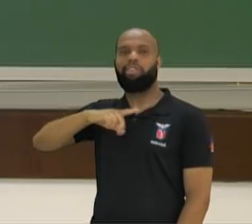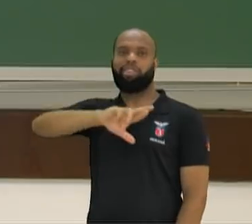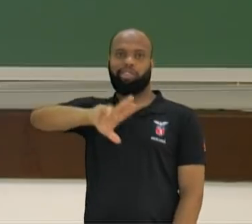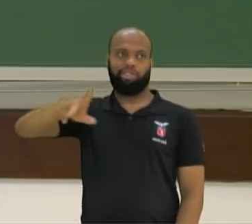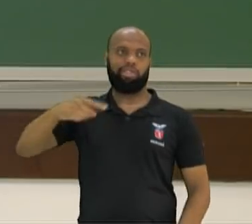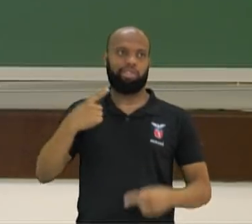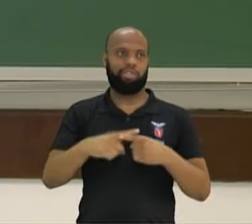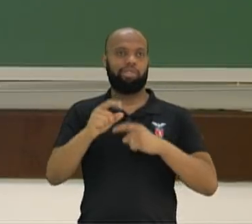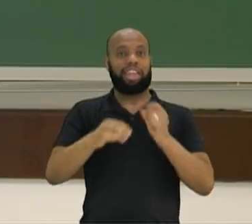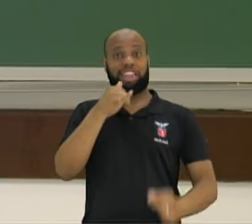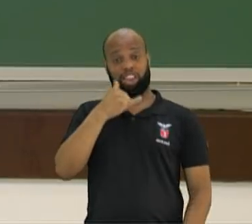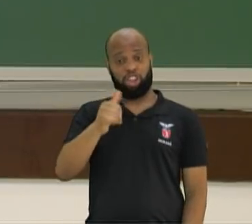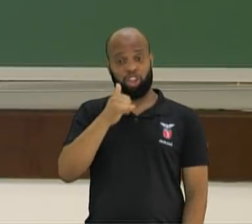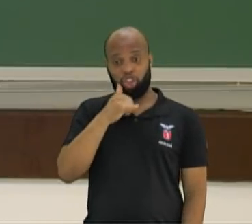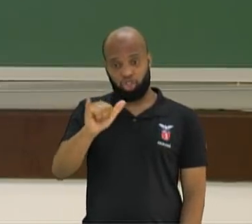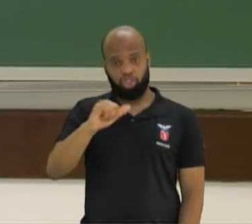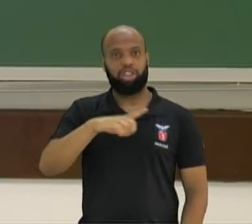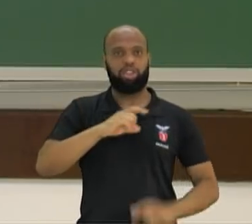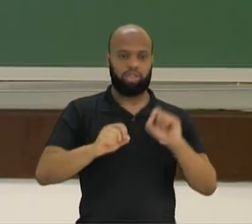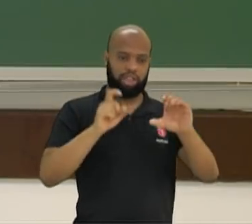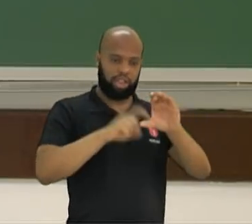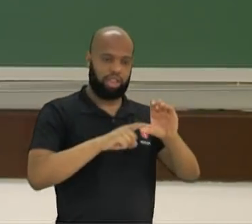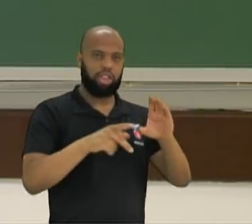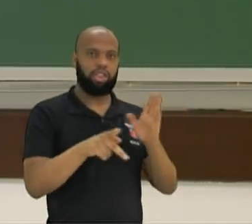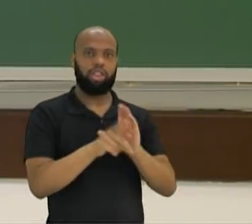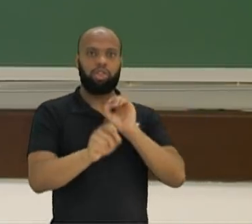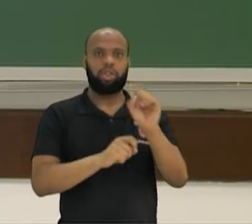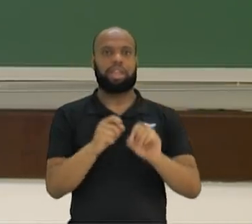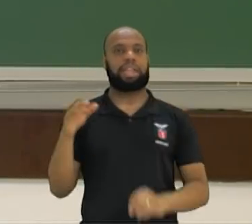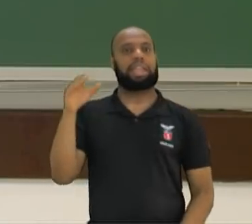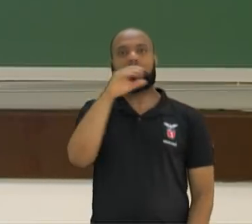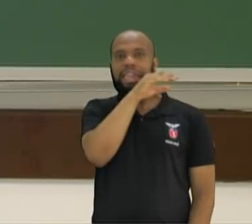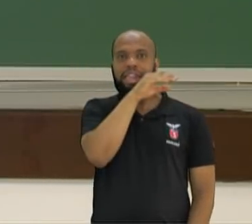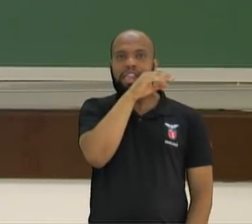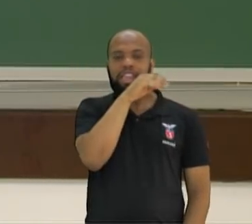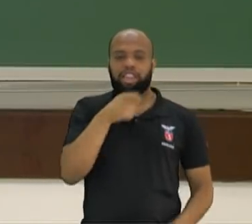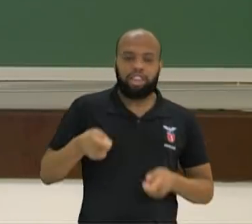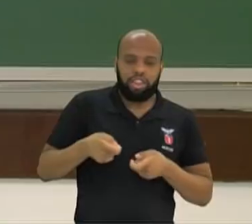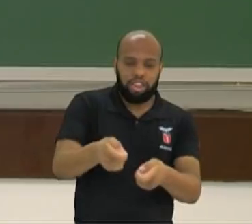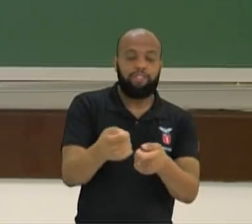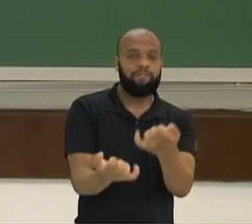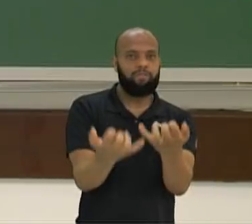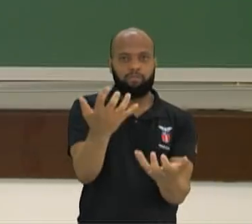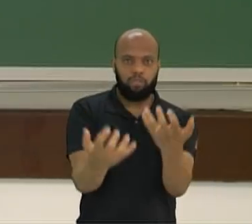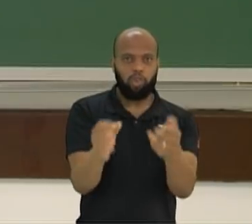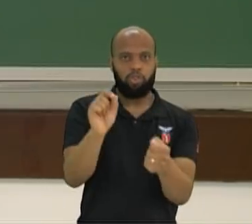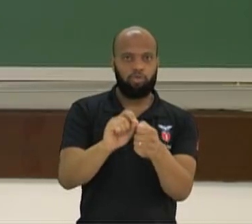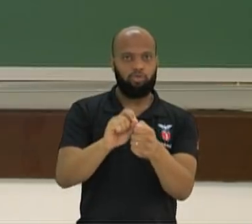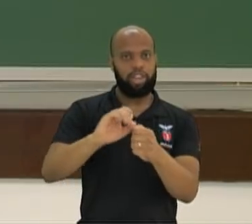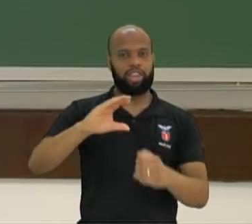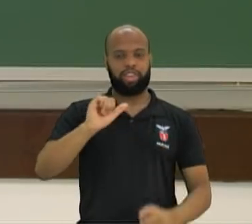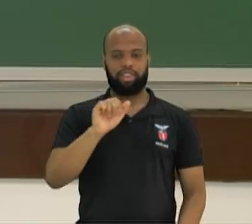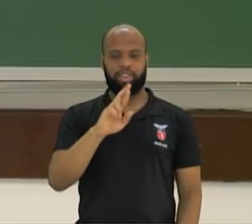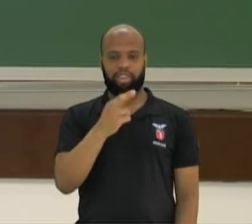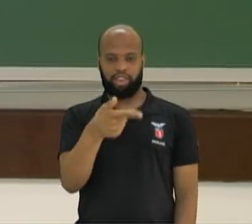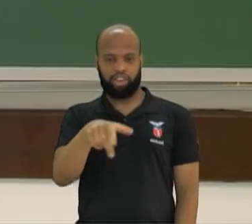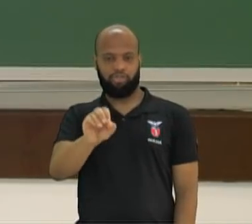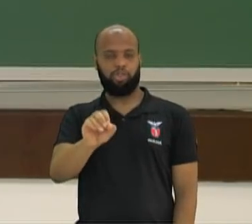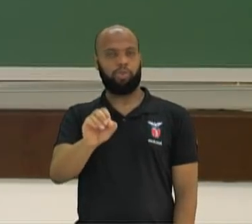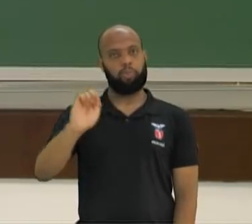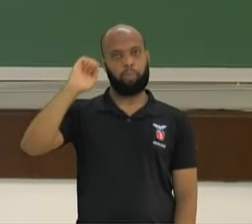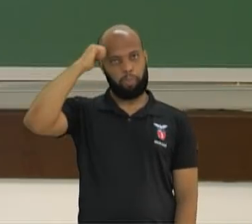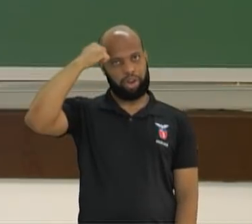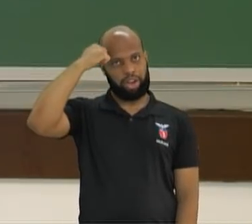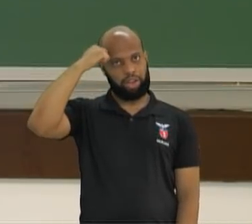a geração de energia é feita pelas termoelétricas. Ressaltando que isso varia de território para território, fazendo